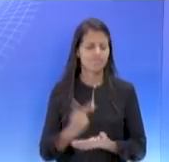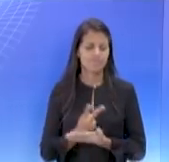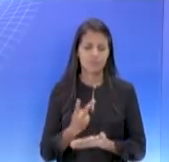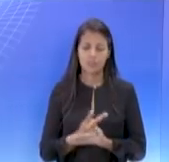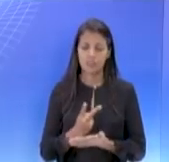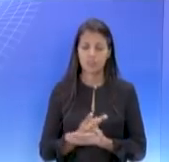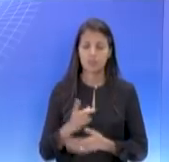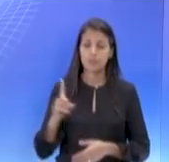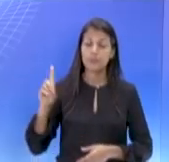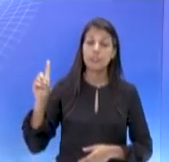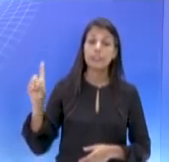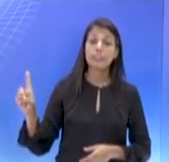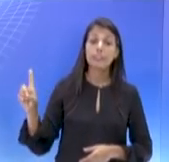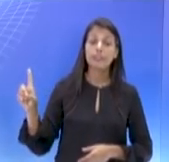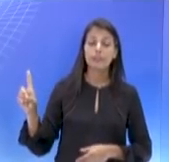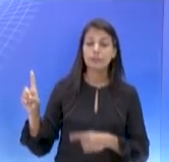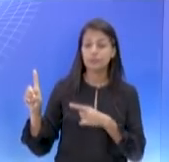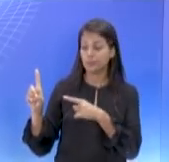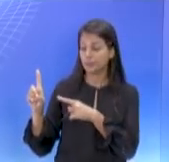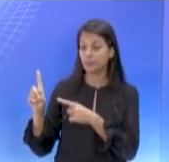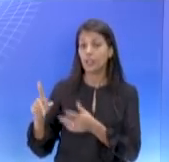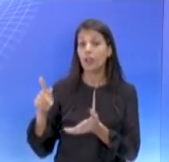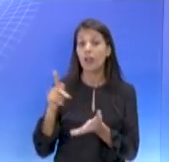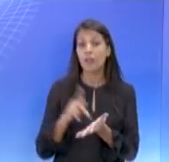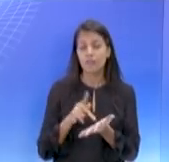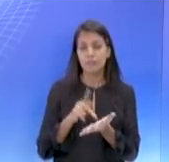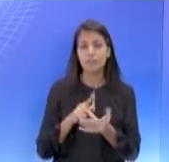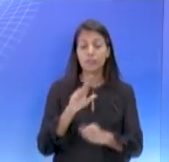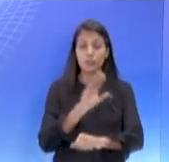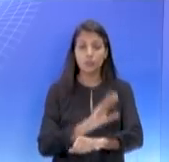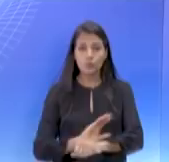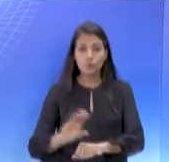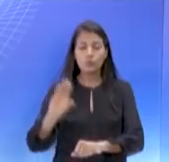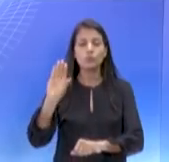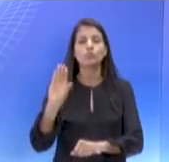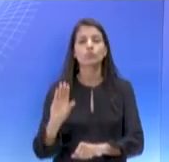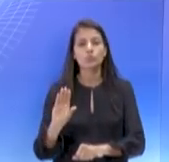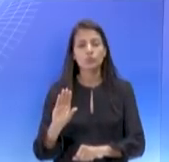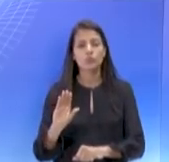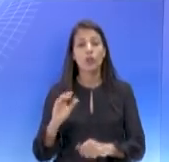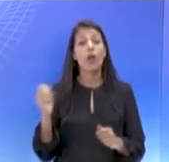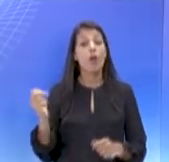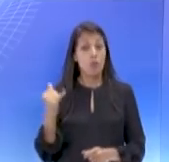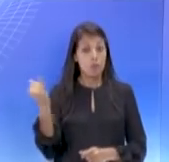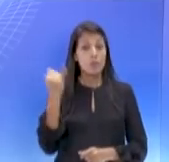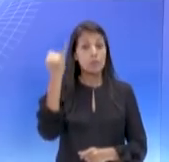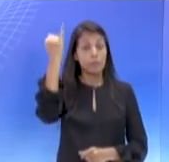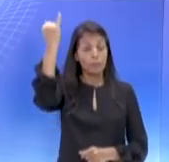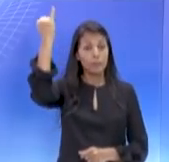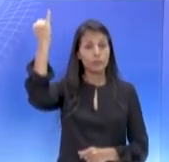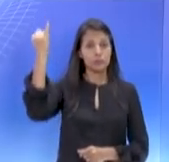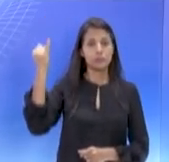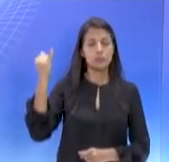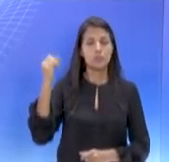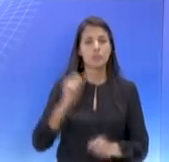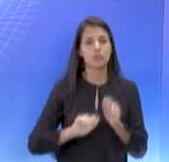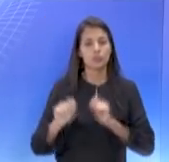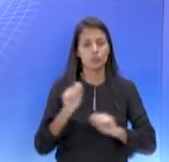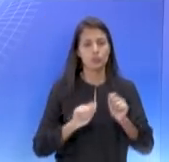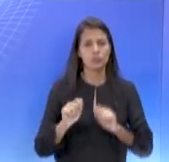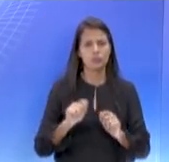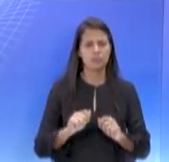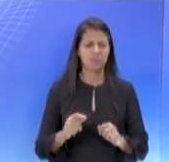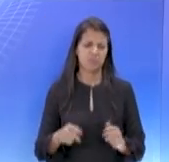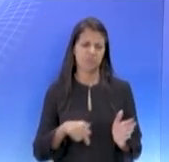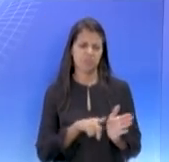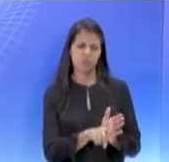Resposta D. A realidade cultural é determinada economicamente. No texto não está falando sobre economia.